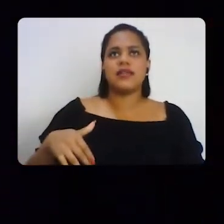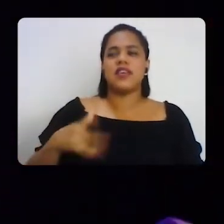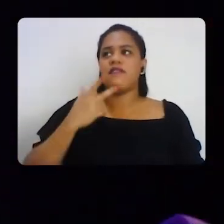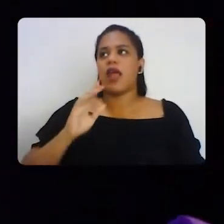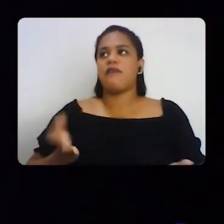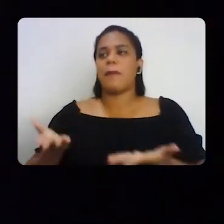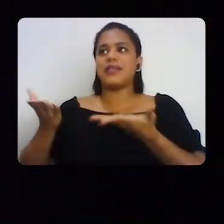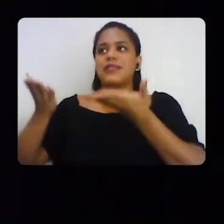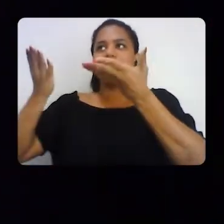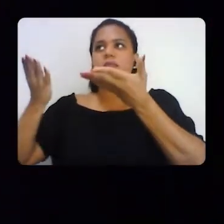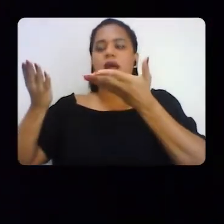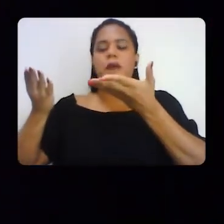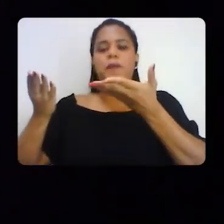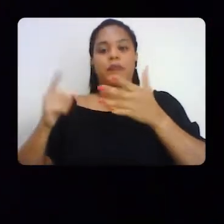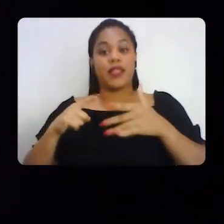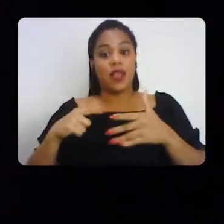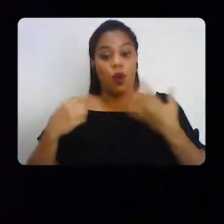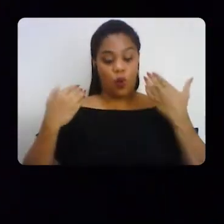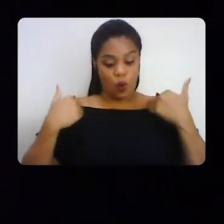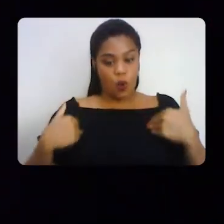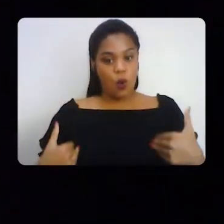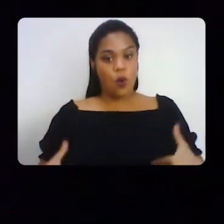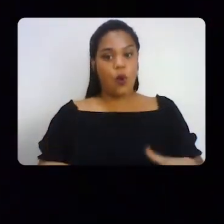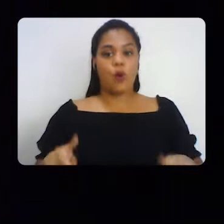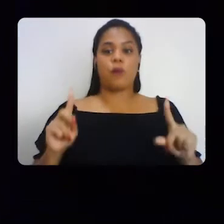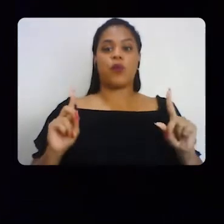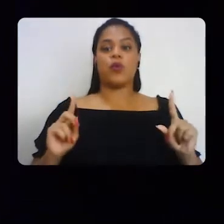aqui, que vou para cima. E tudo isso